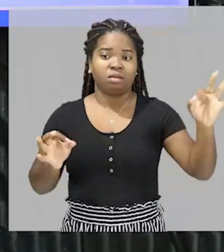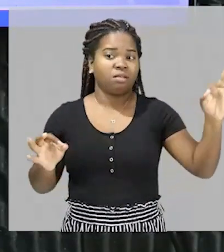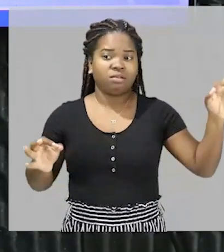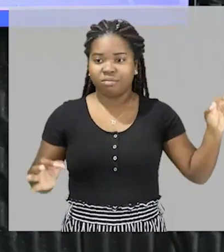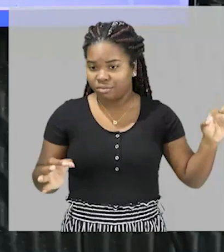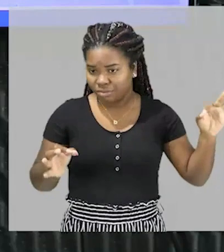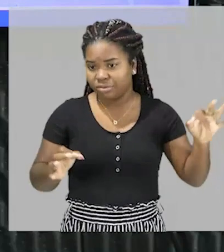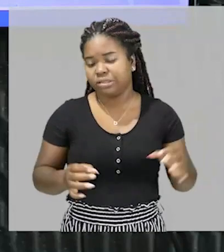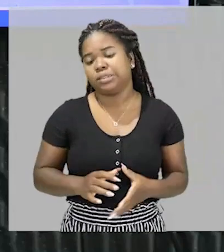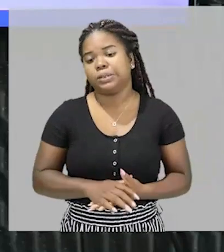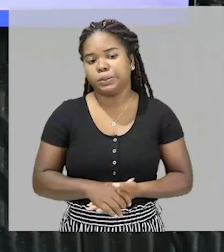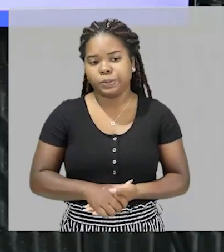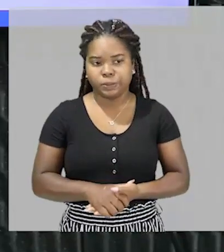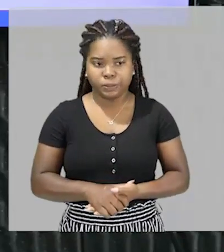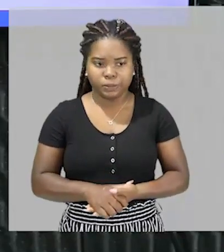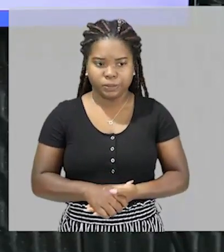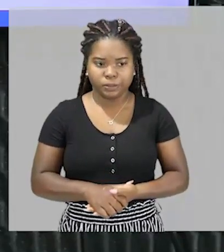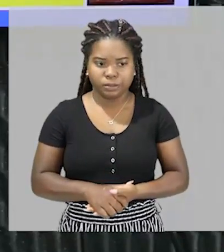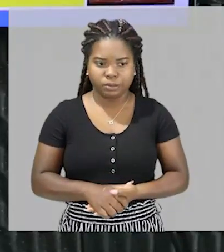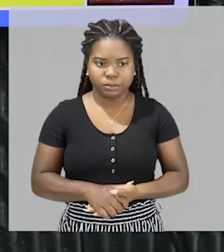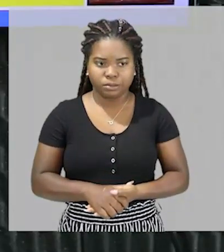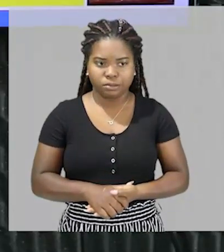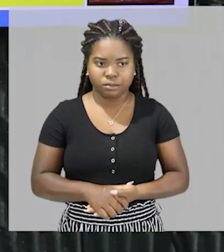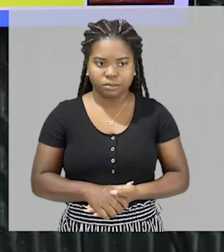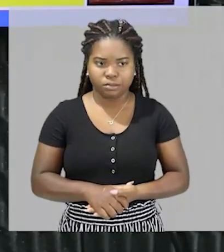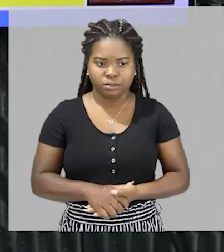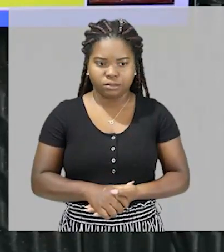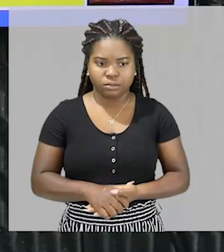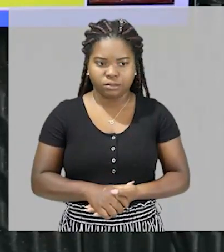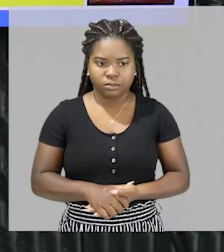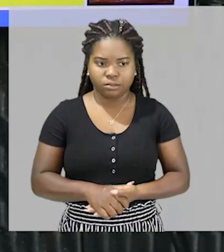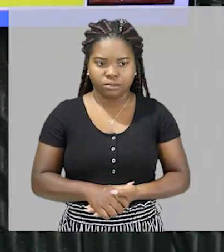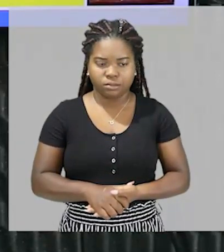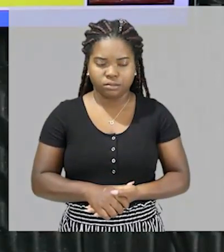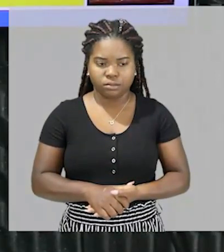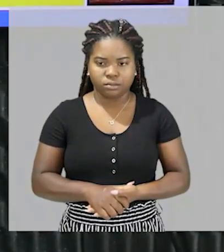E essa região é grande pra caramba. Do Rio, no caso.